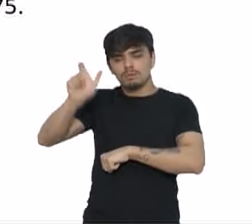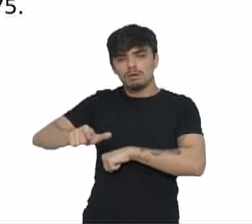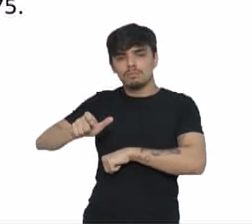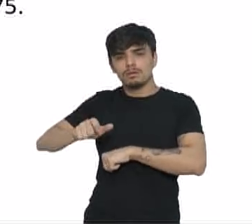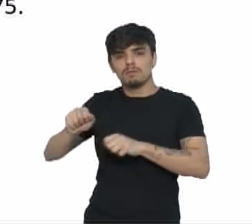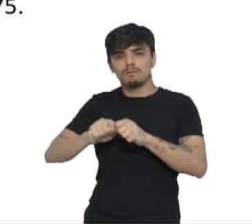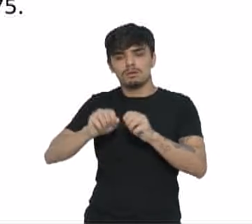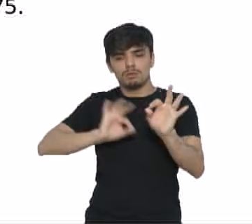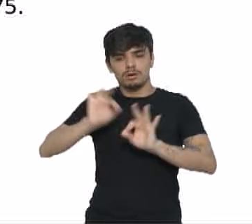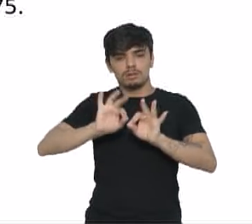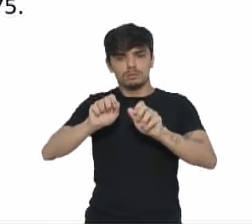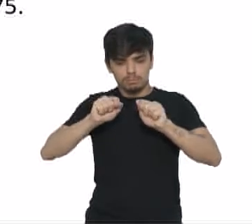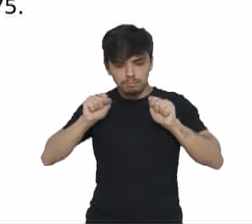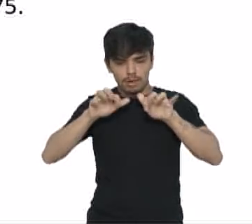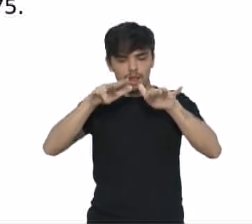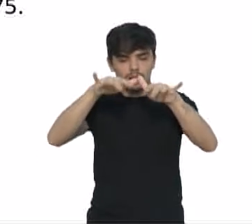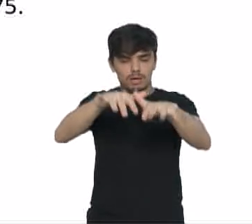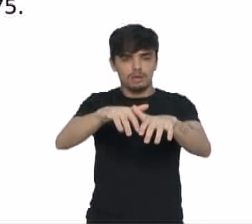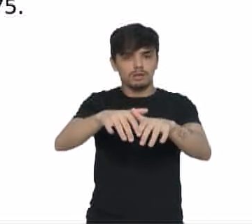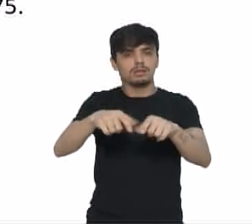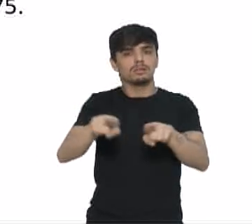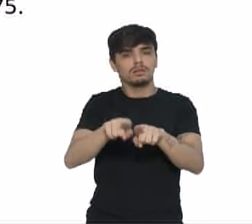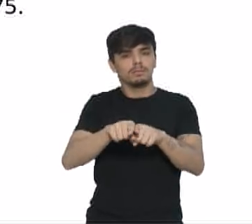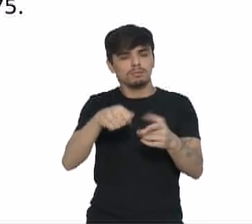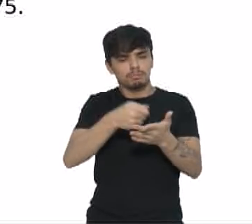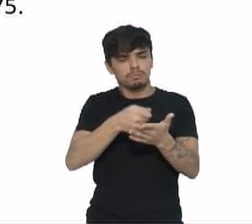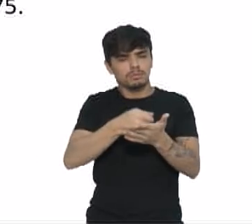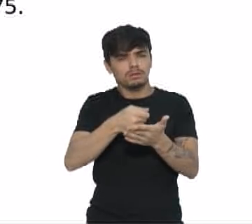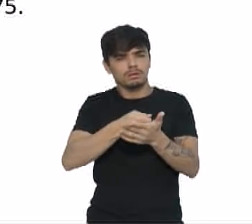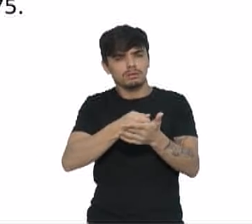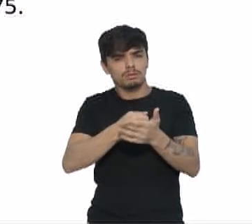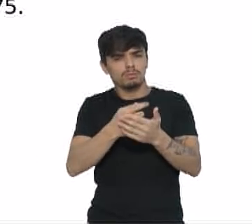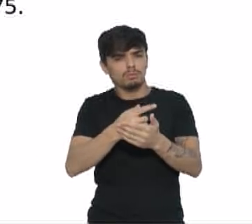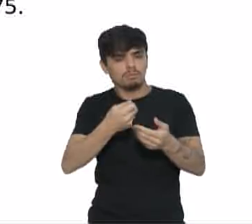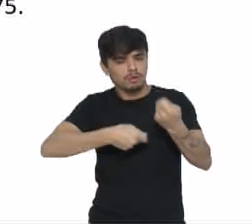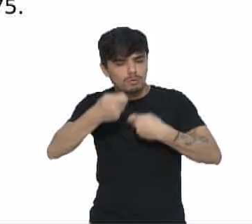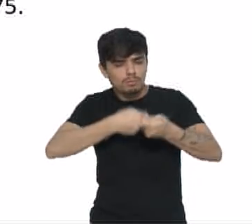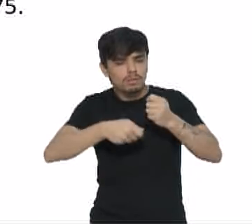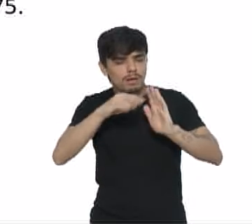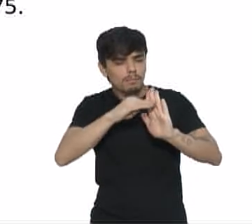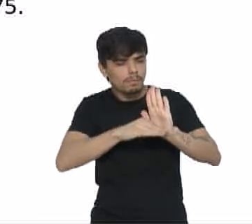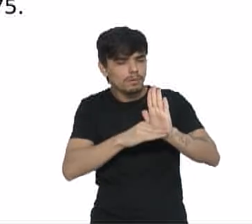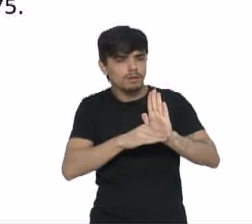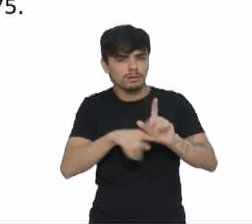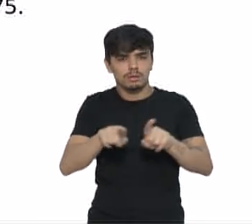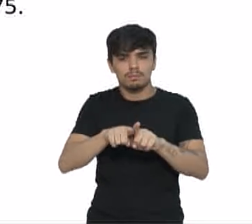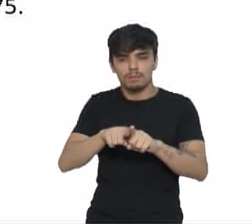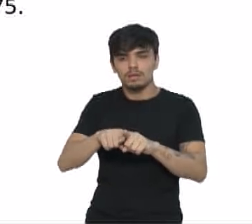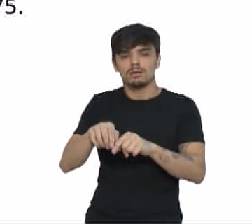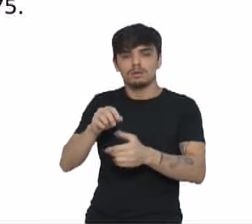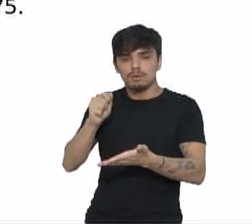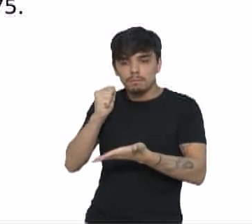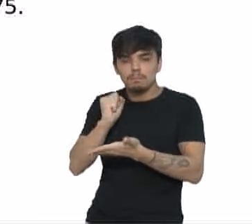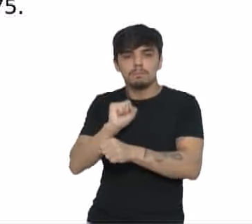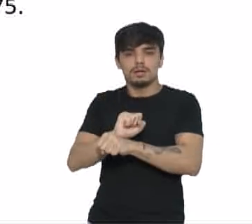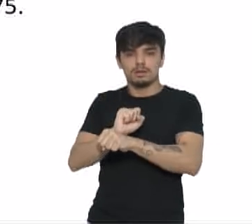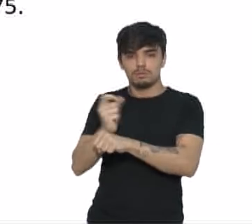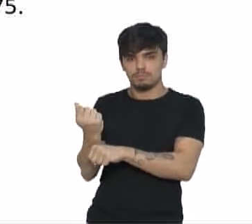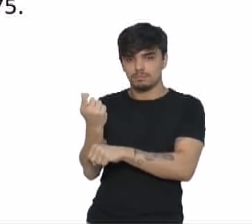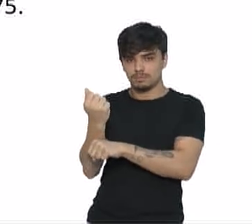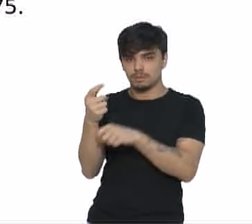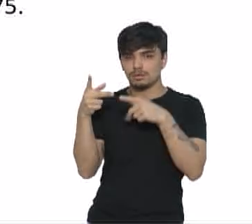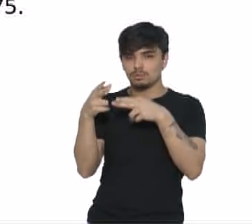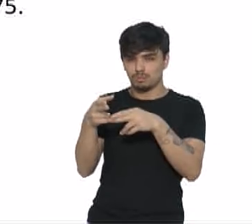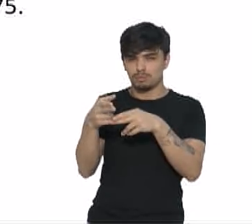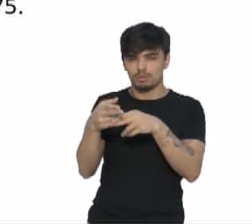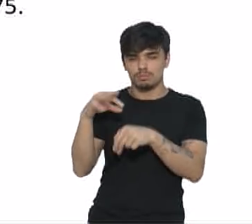massa. Adotou rigorosas medidas econômicas, controlando a produção e fixando os preços, bem como o nível